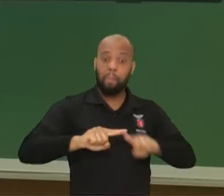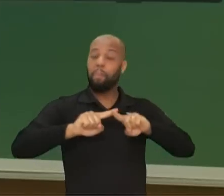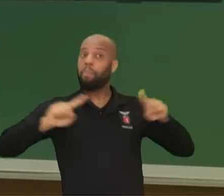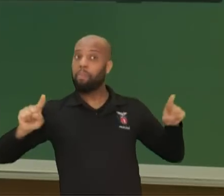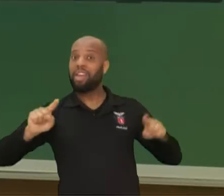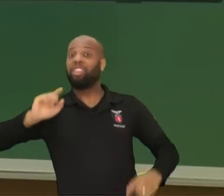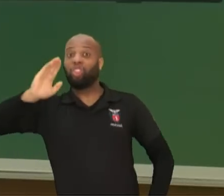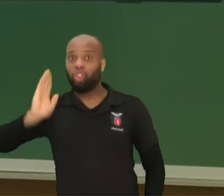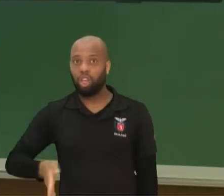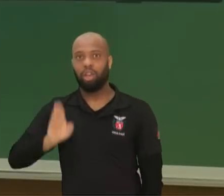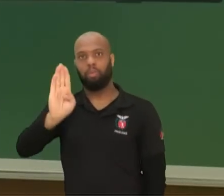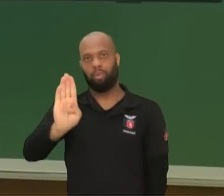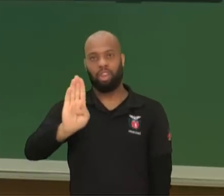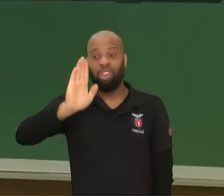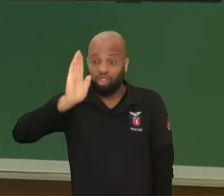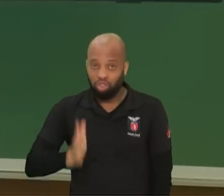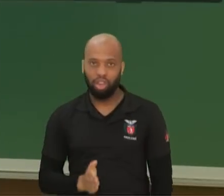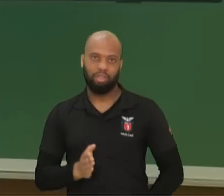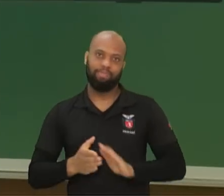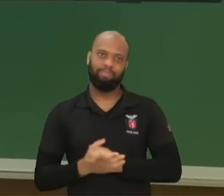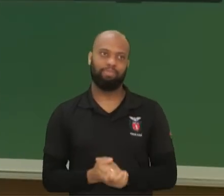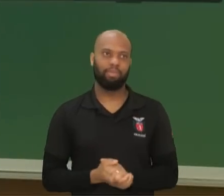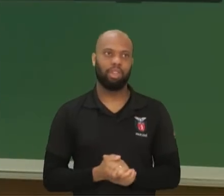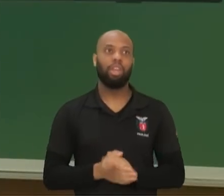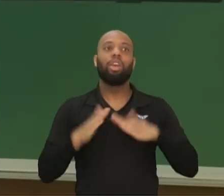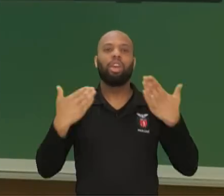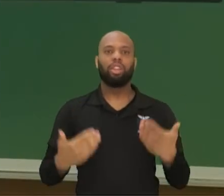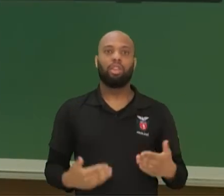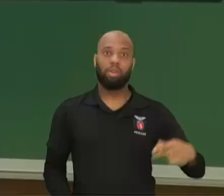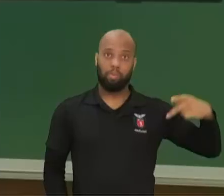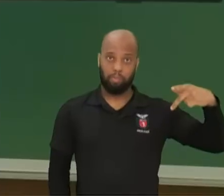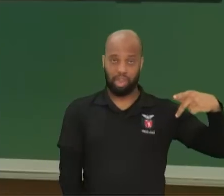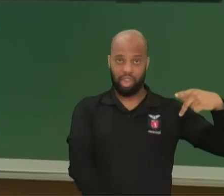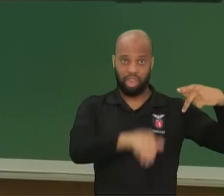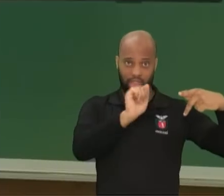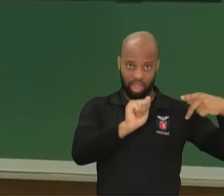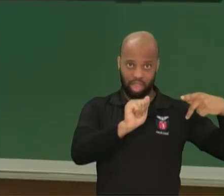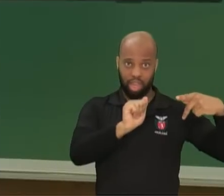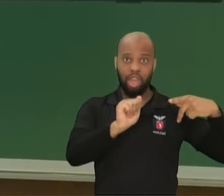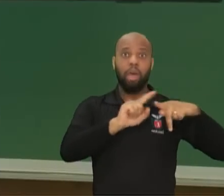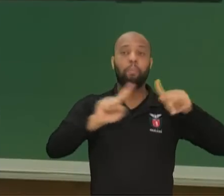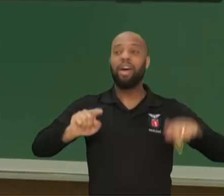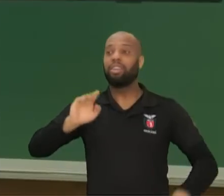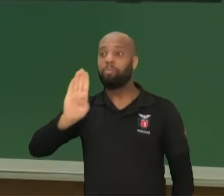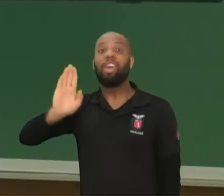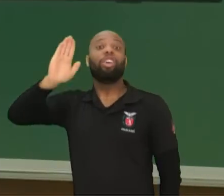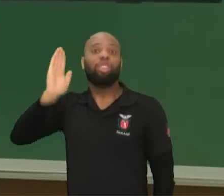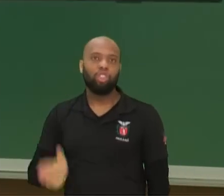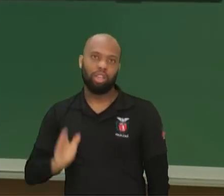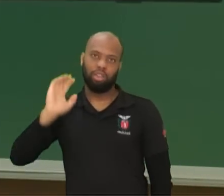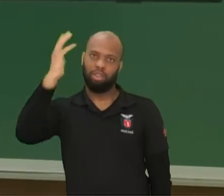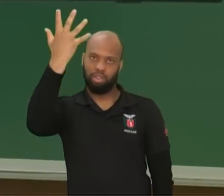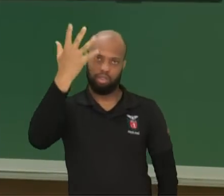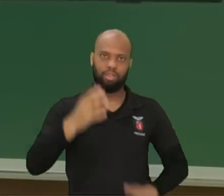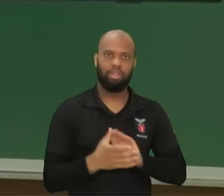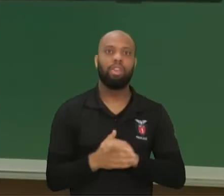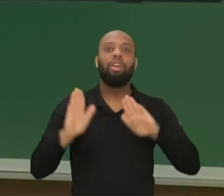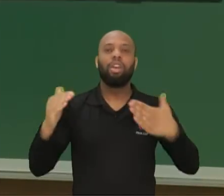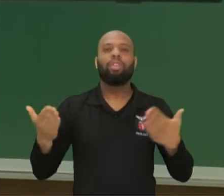já ocorreu B, certo? Então, probabilidade de ocorrer A, dado que ocorreu B.